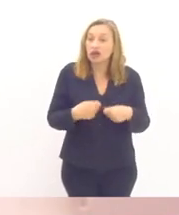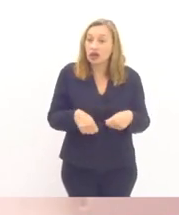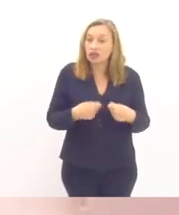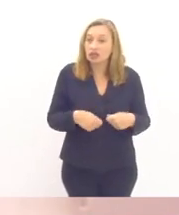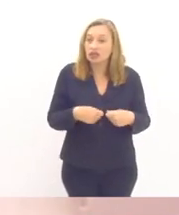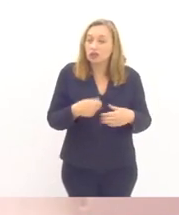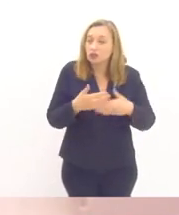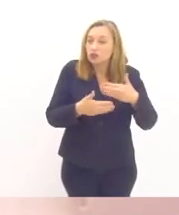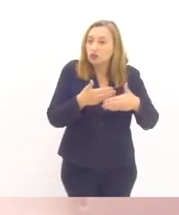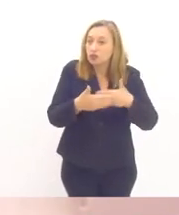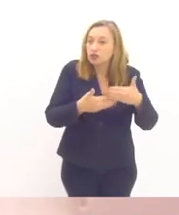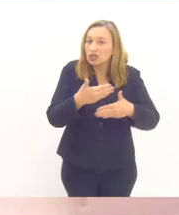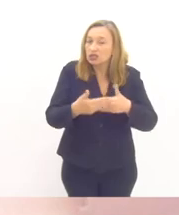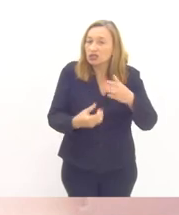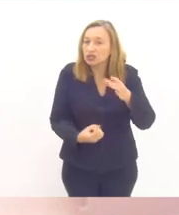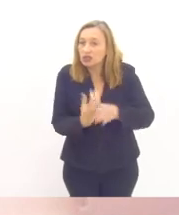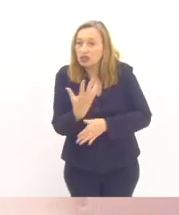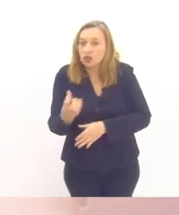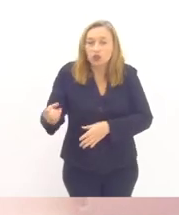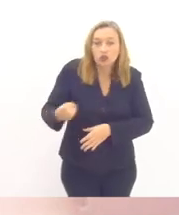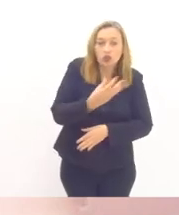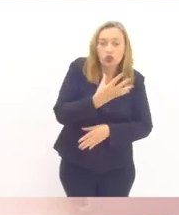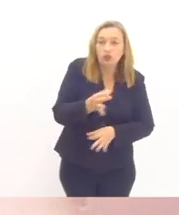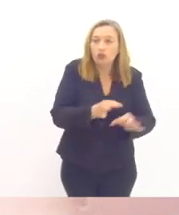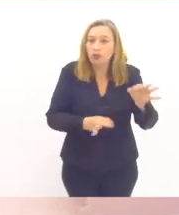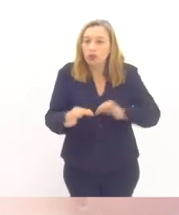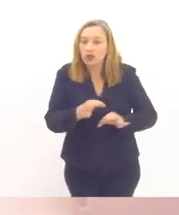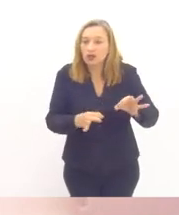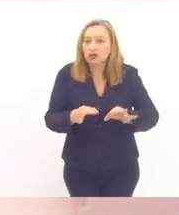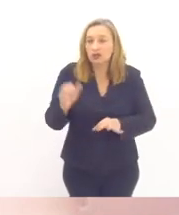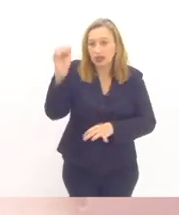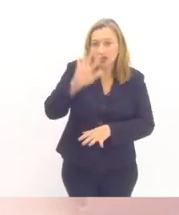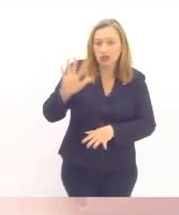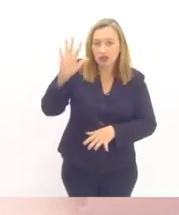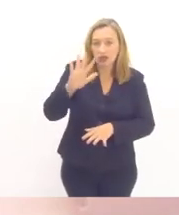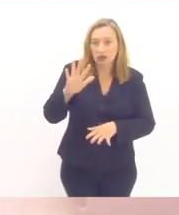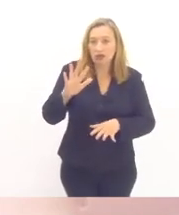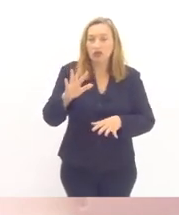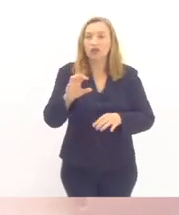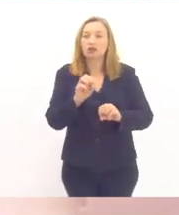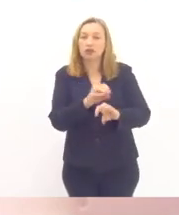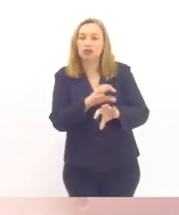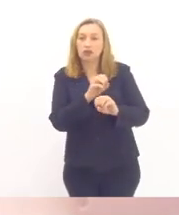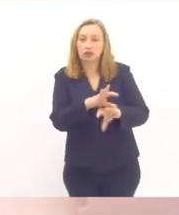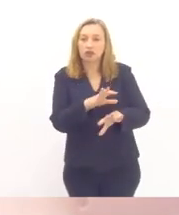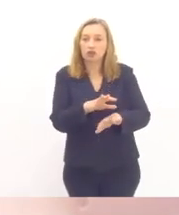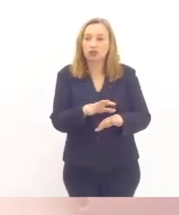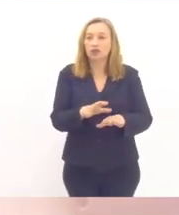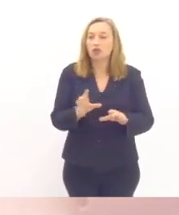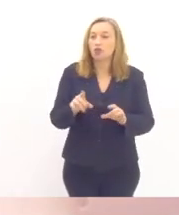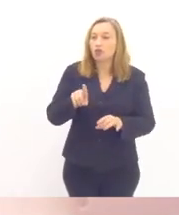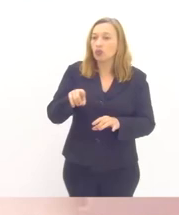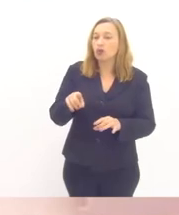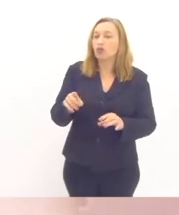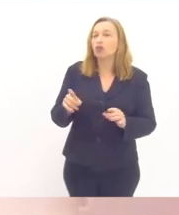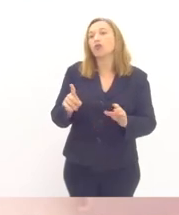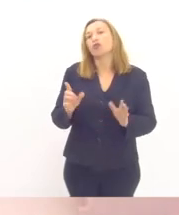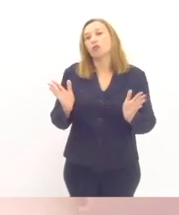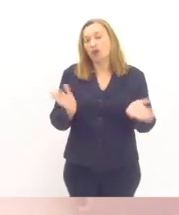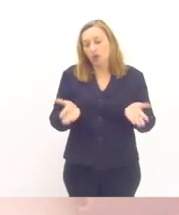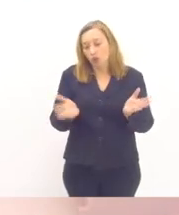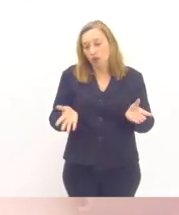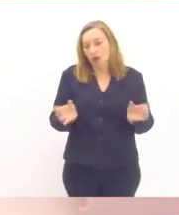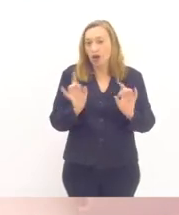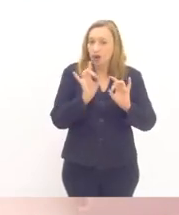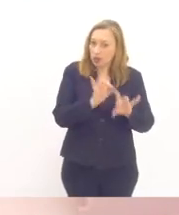deflagrar o processo de construção do novo Plano Nacional de Educação, já que o atual, abandonado, totalmente abandonado à própria sorte, nenhuma de